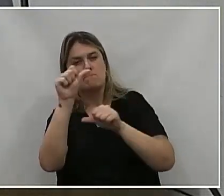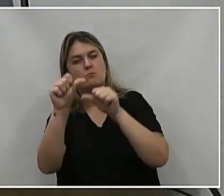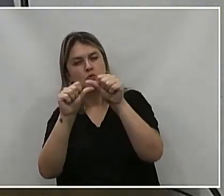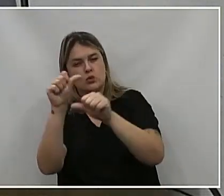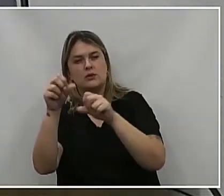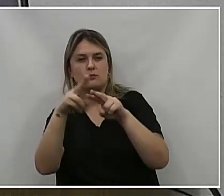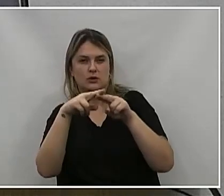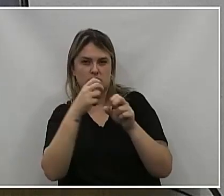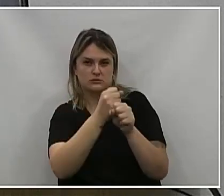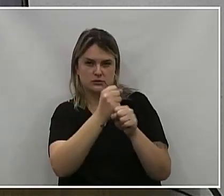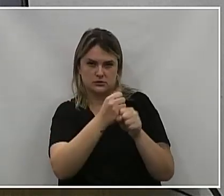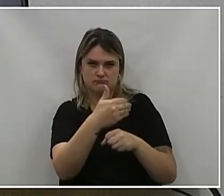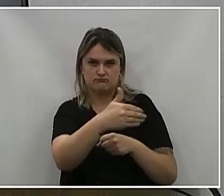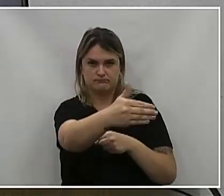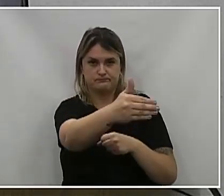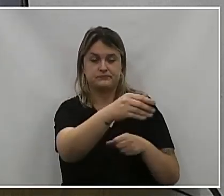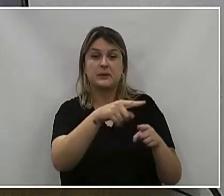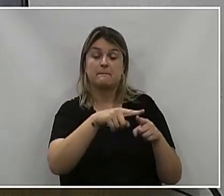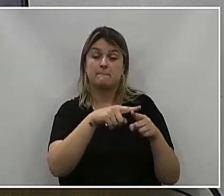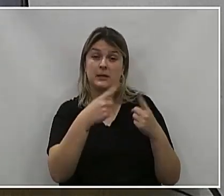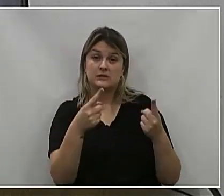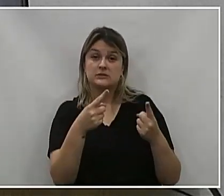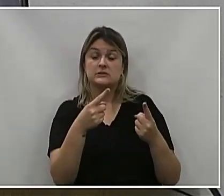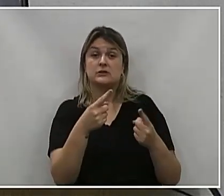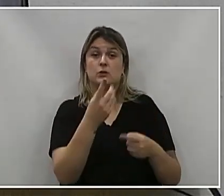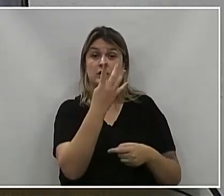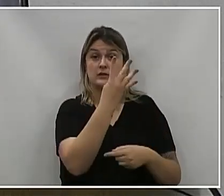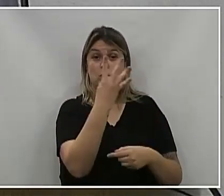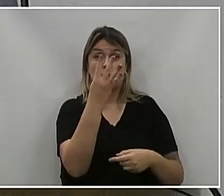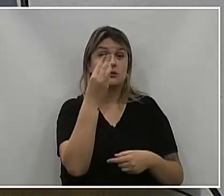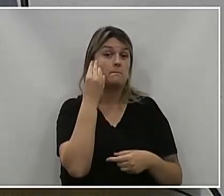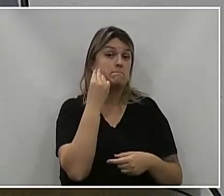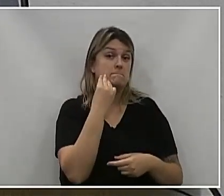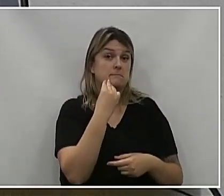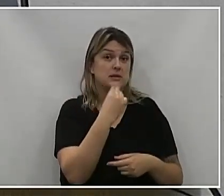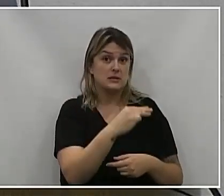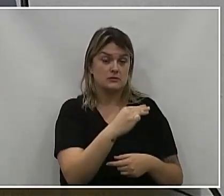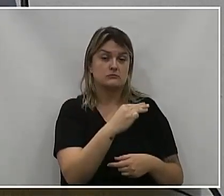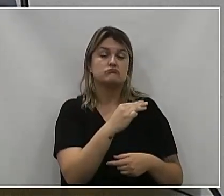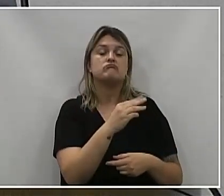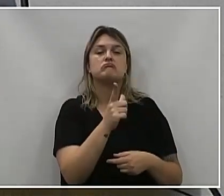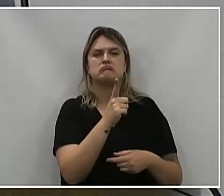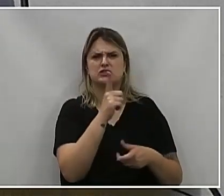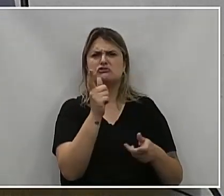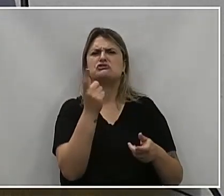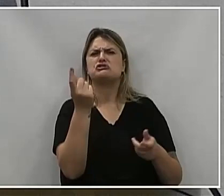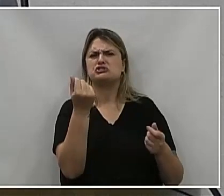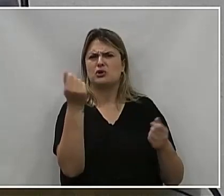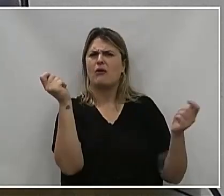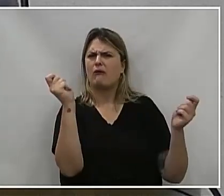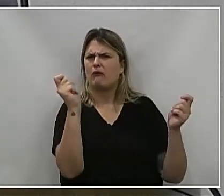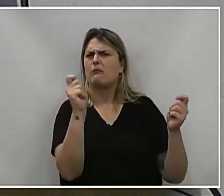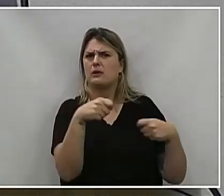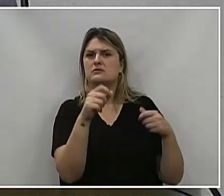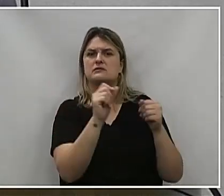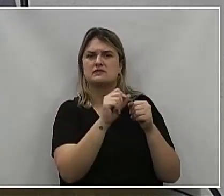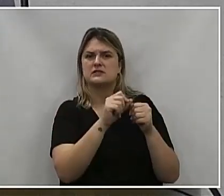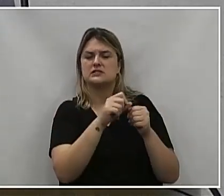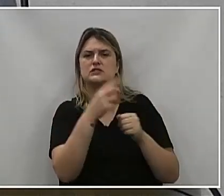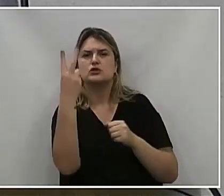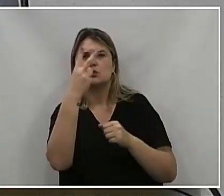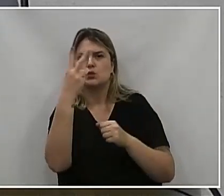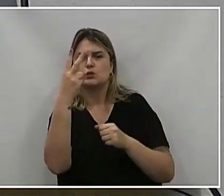passar do tempo. Mas, de fato, que com 44 milhões é dinheiro suficiente para que a gente realize essa